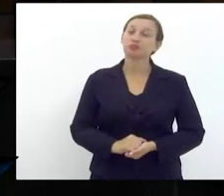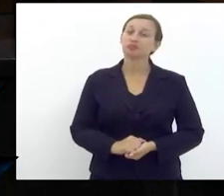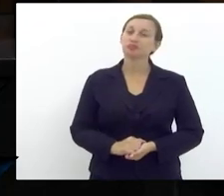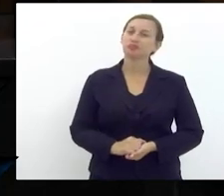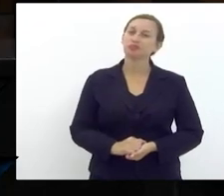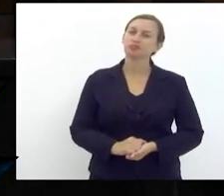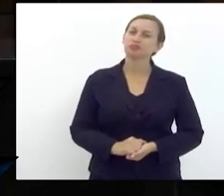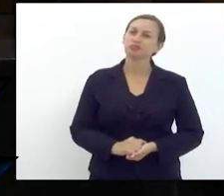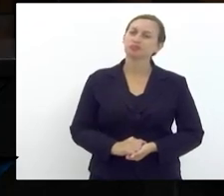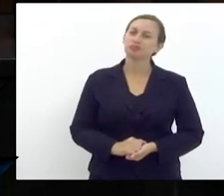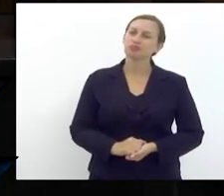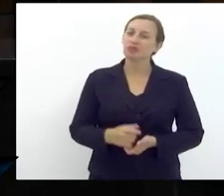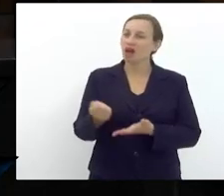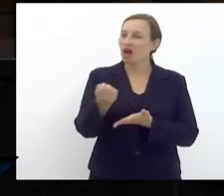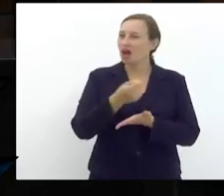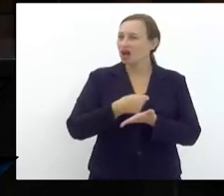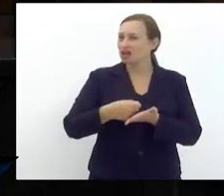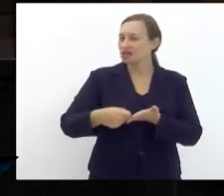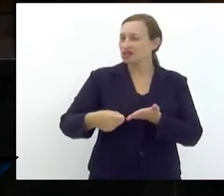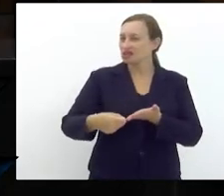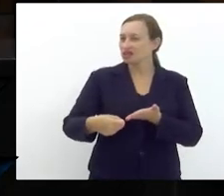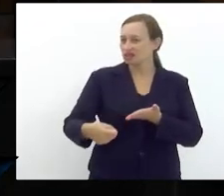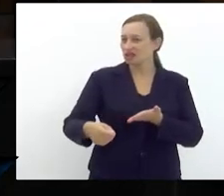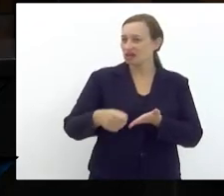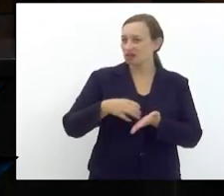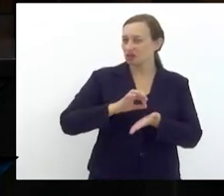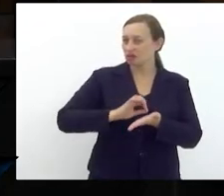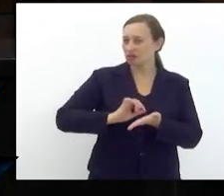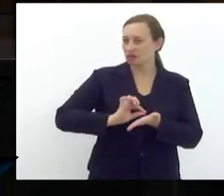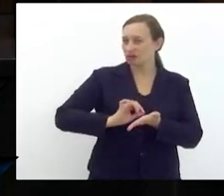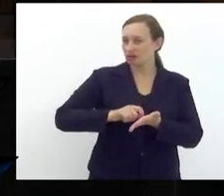que assinaram o apoiamento